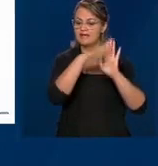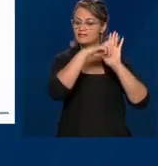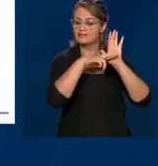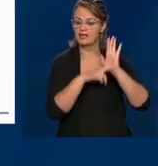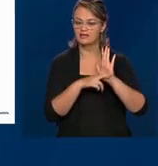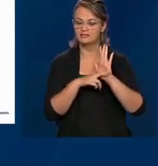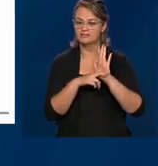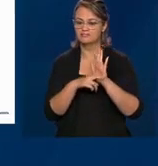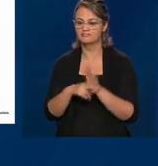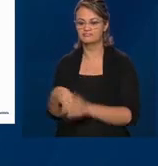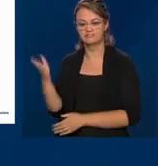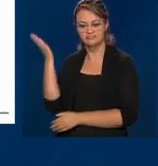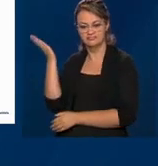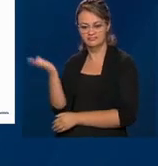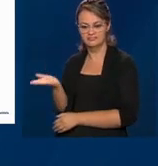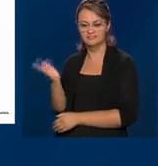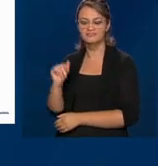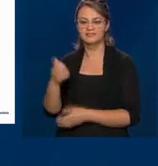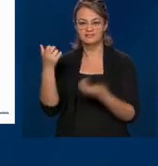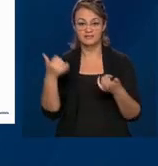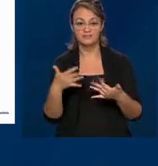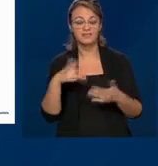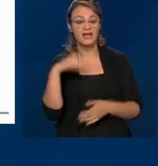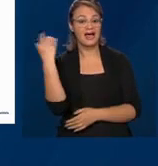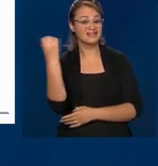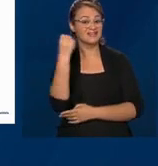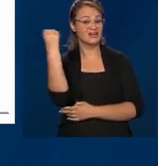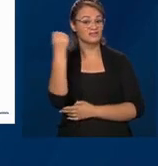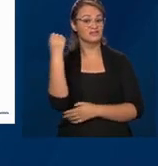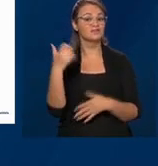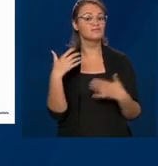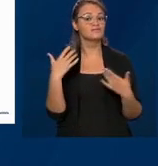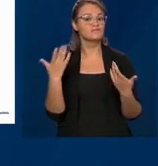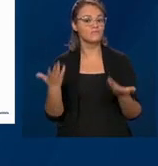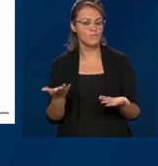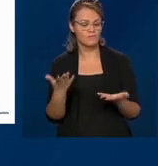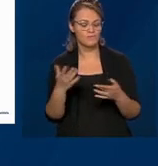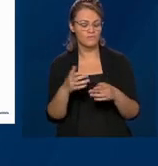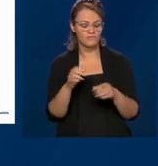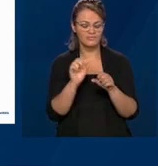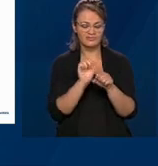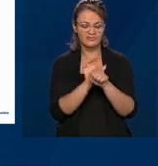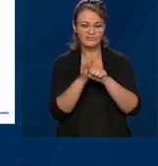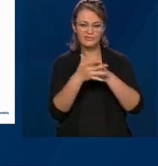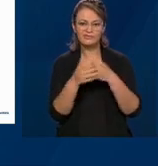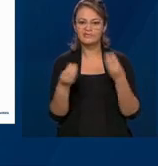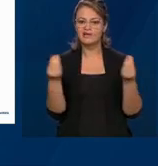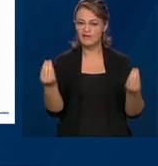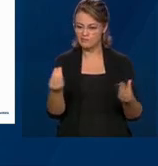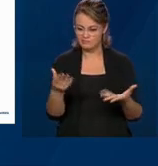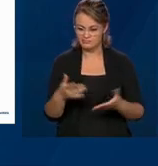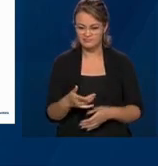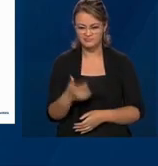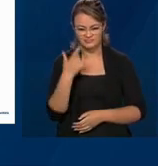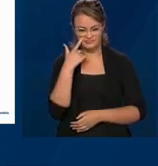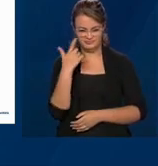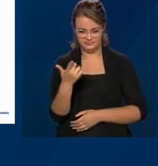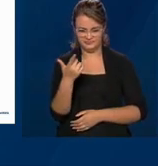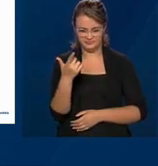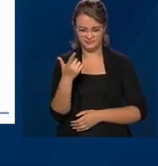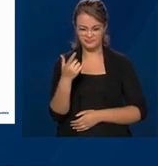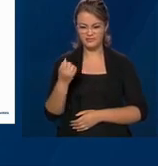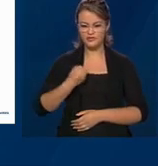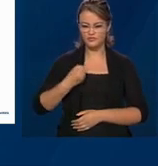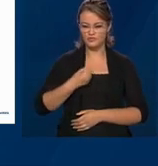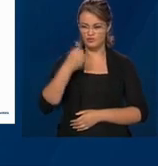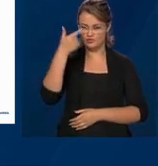os casos de gravidade da Covid. Então, se vocês olharem, os níveis